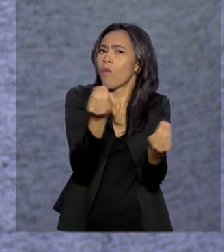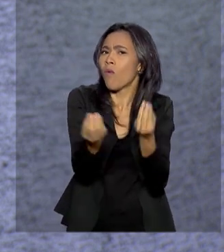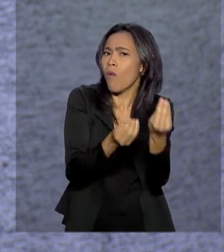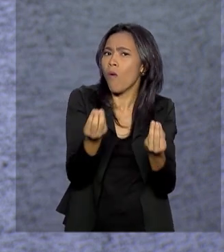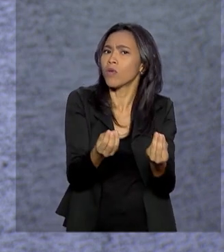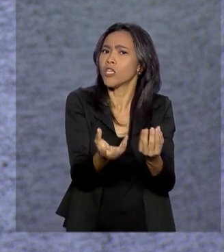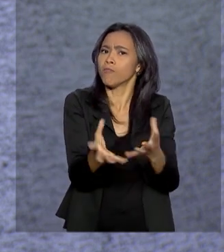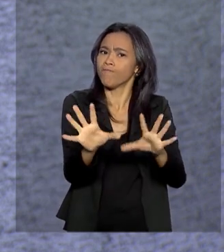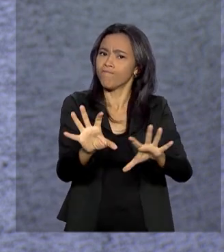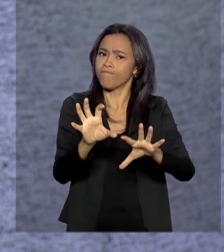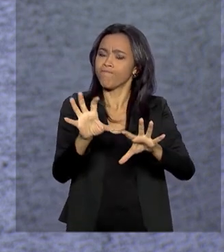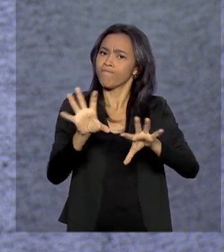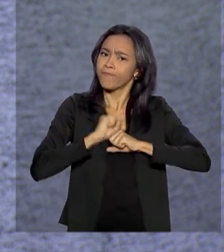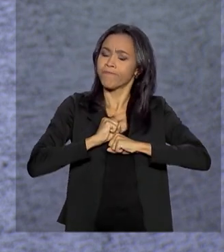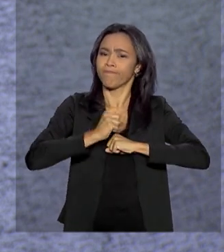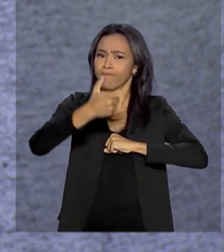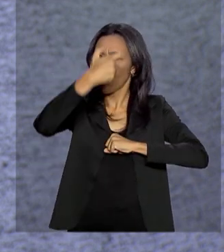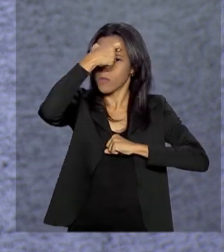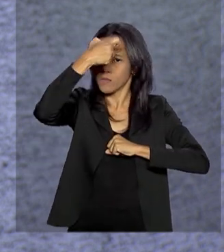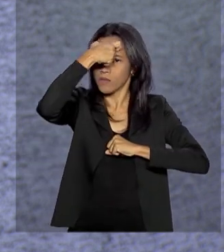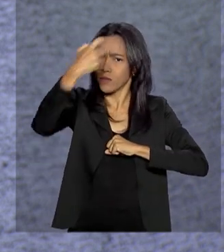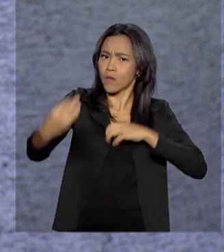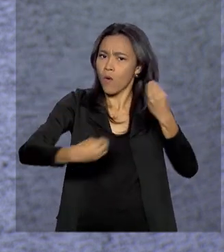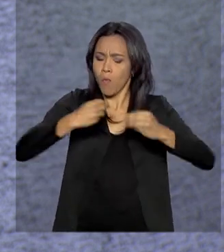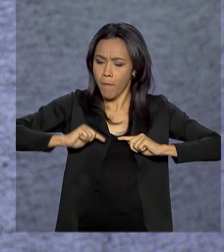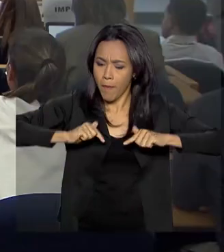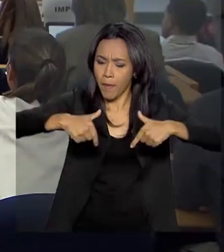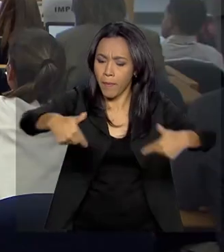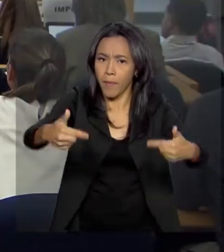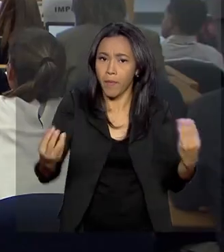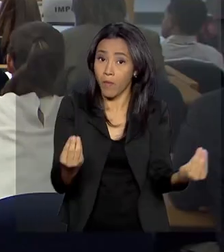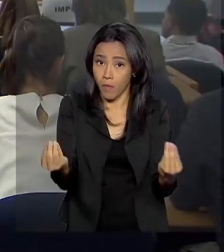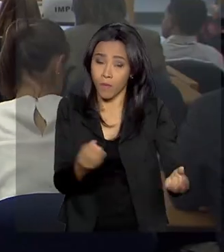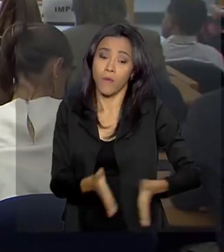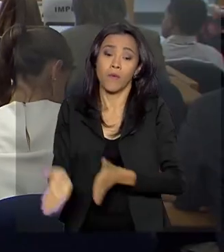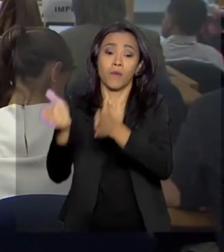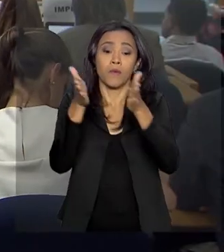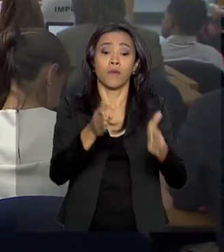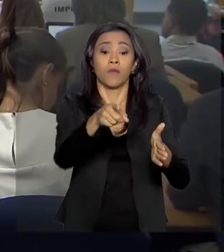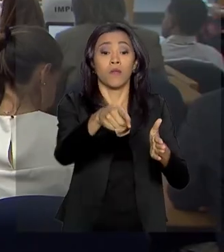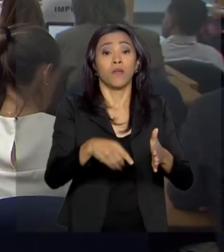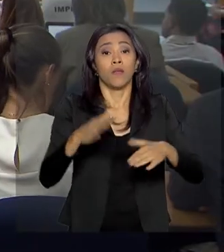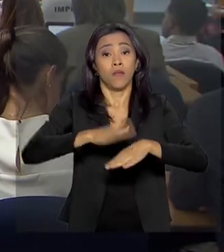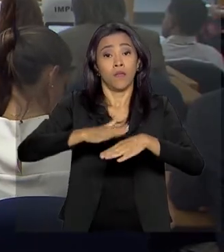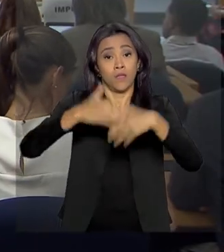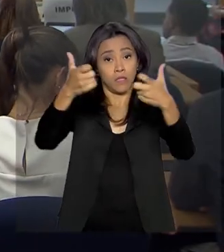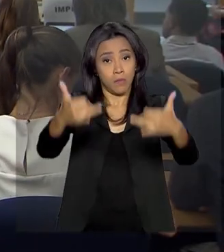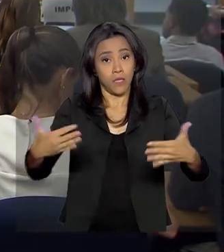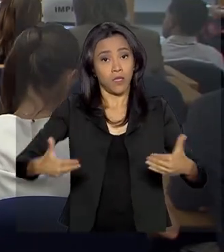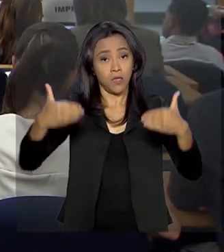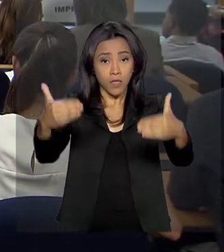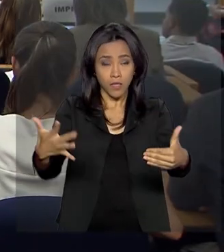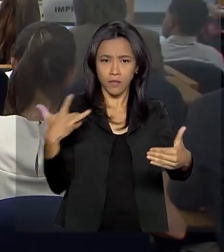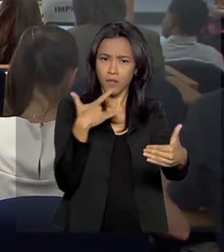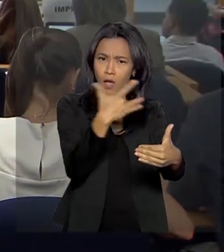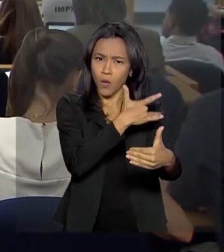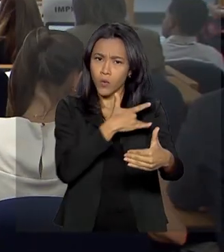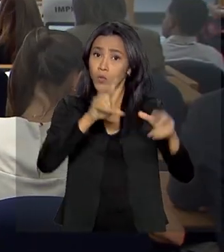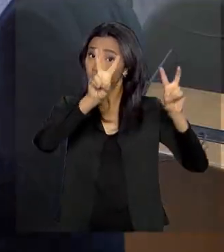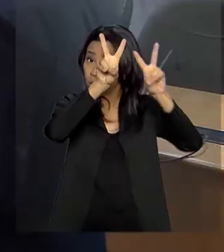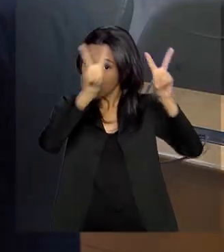torna em ação. Então você tem que colocar a consequência do não uso. Segundo o Ministério da Saúde, o termo infecções sexualmente